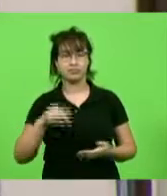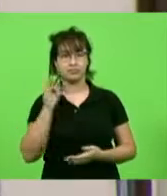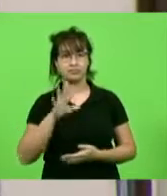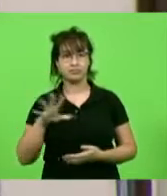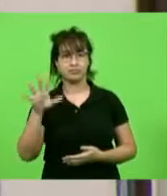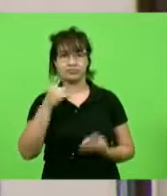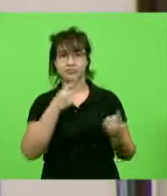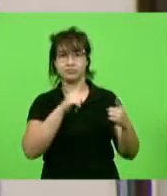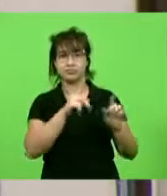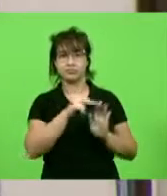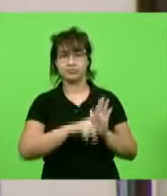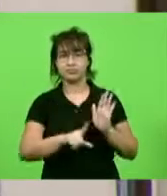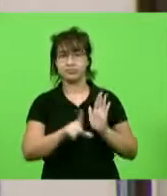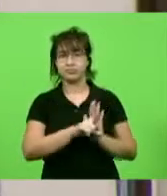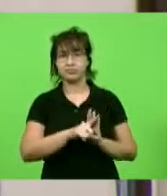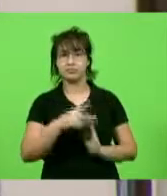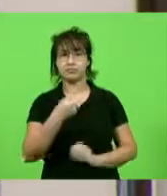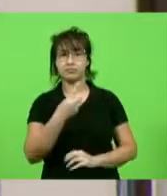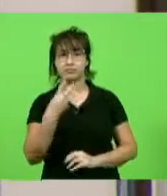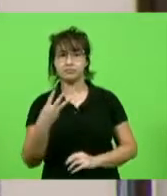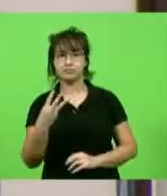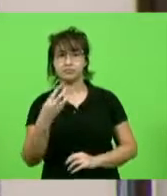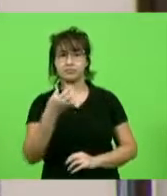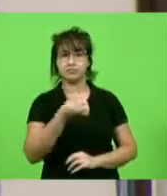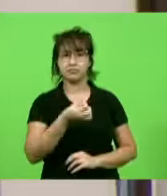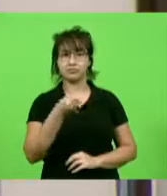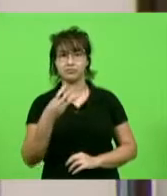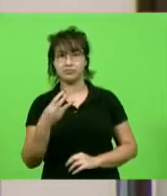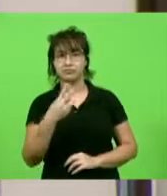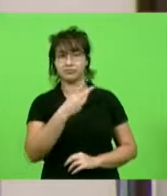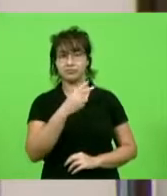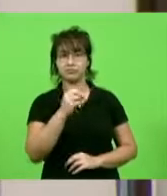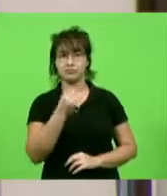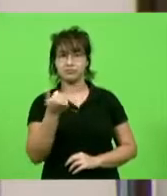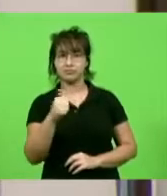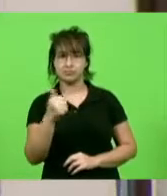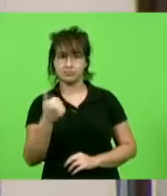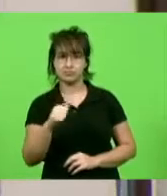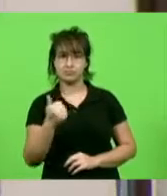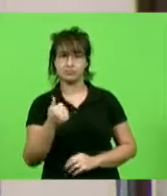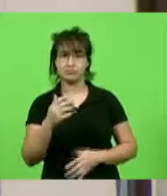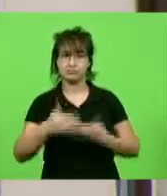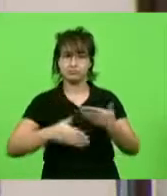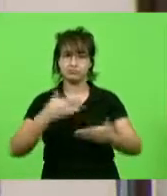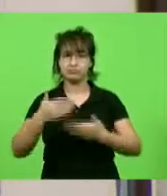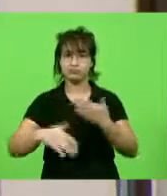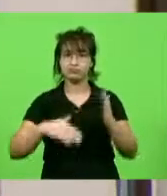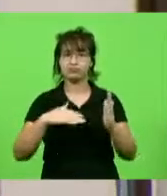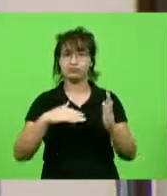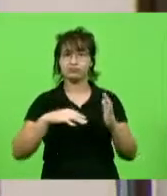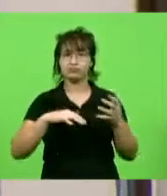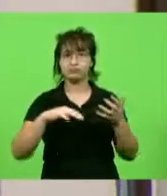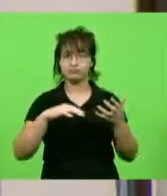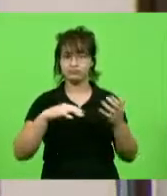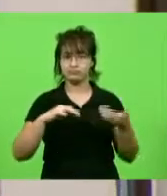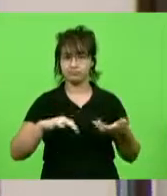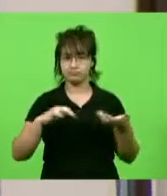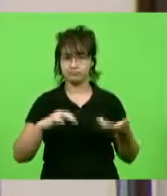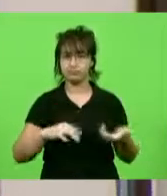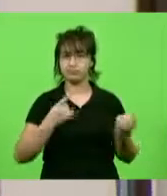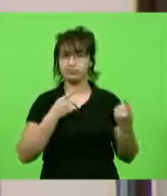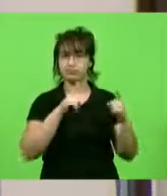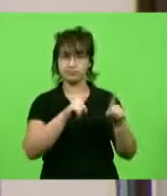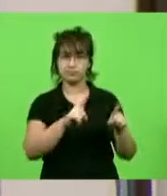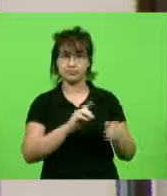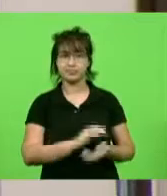ao projeto de lei 2363-2011, que está tramitando na Câmara dos Deputados e solicita sua rejeição, em discussão. Não havendo